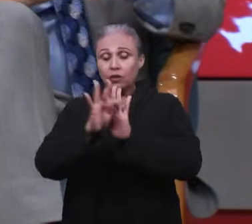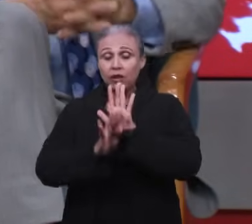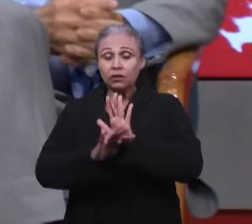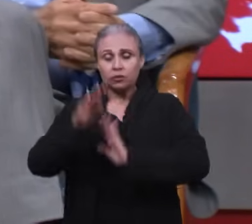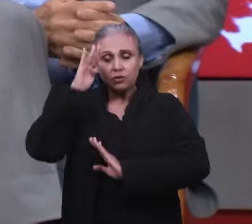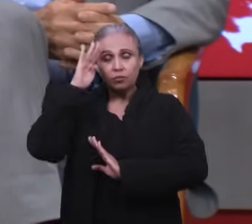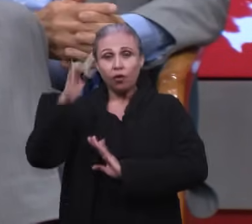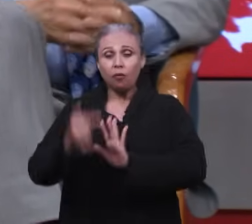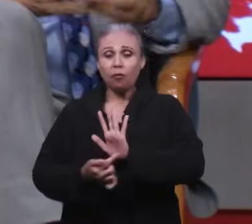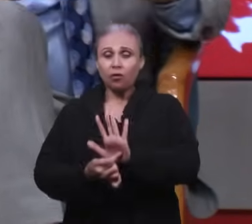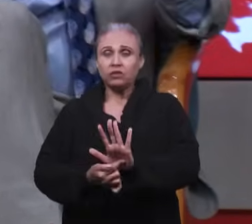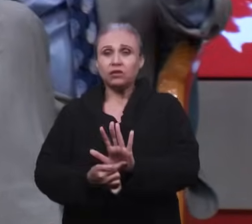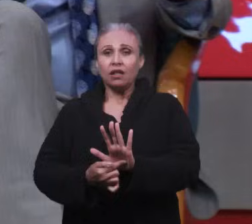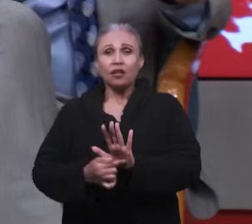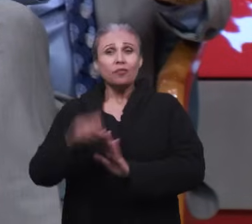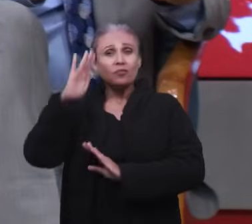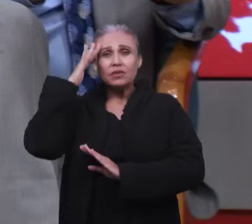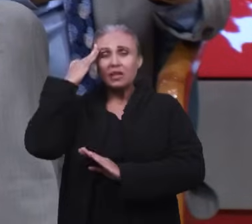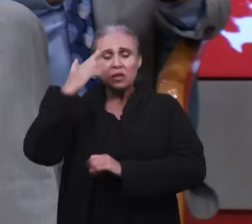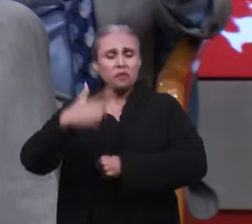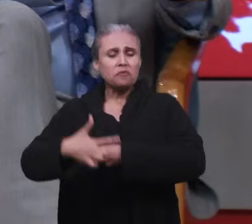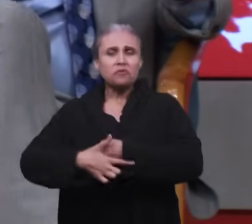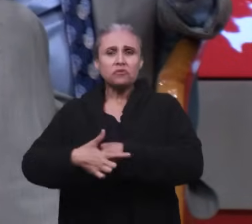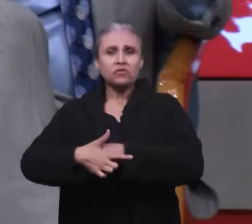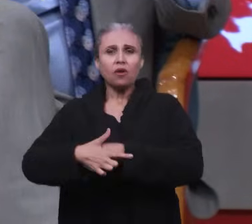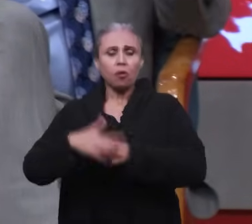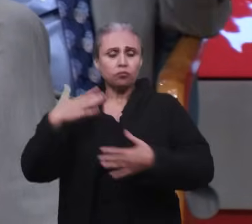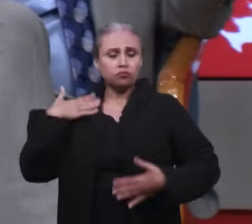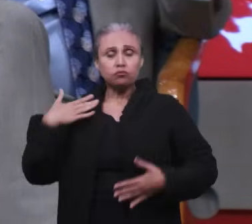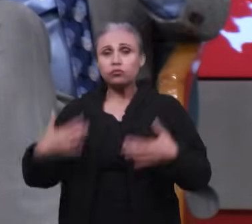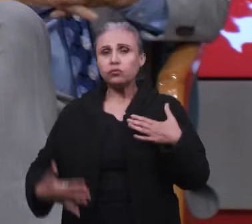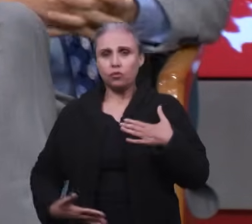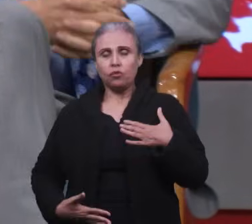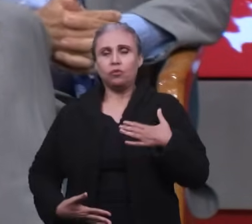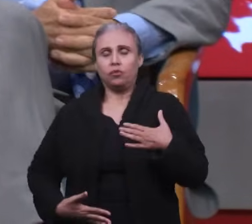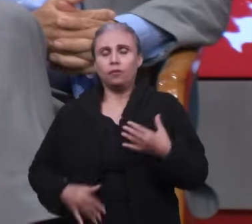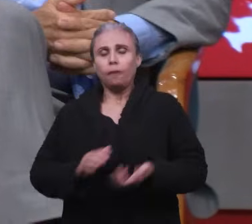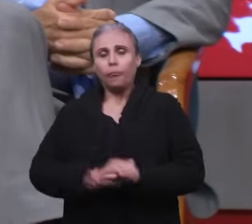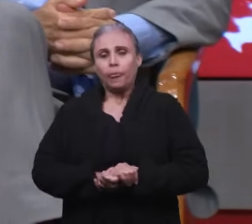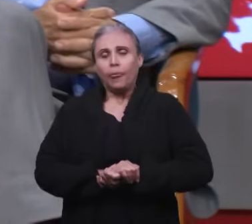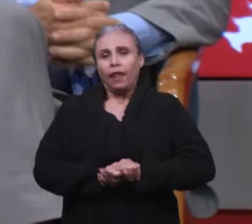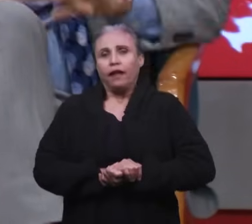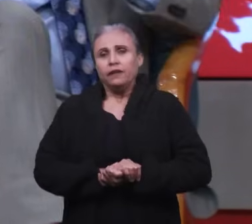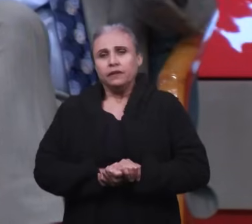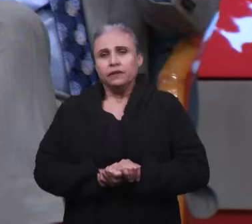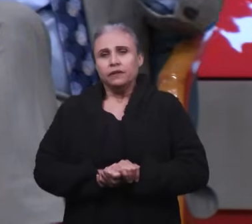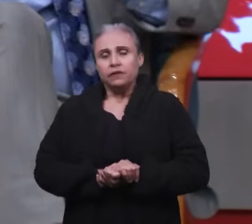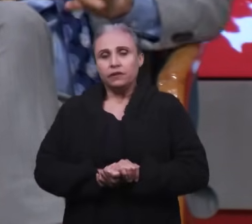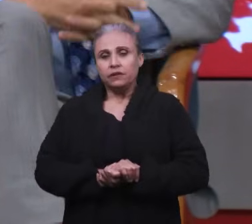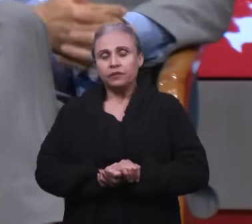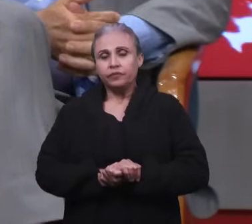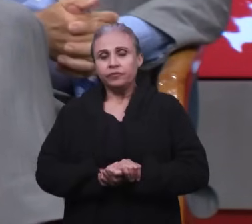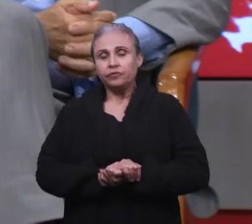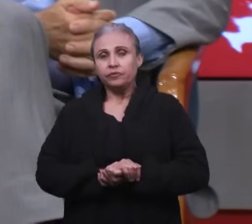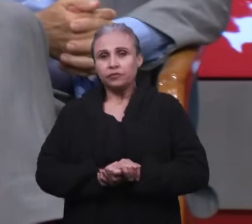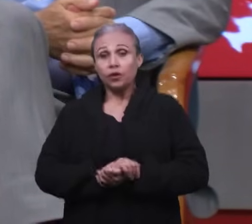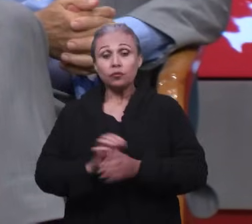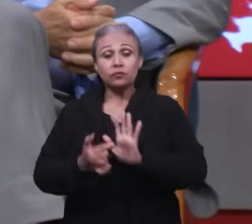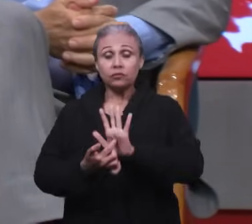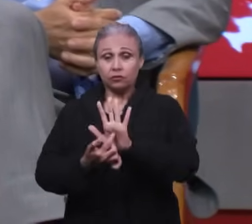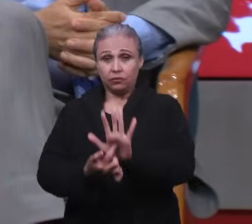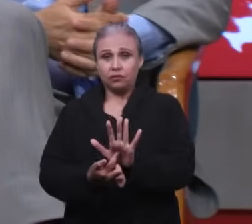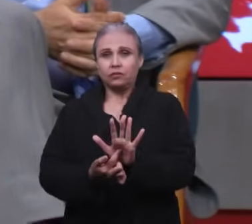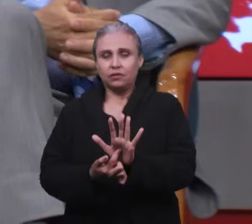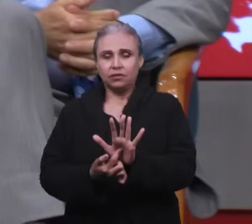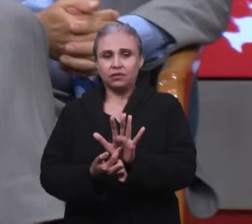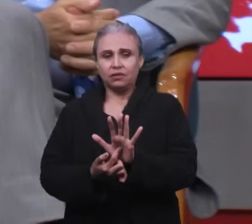corpo, ou não compreender a função do corpo. Seria mais ou menos isso. Vamos trazer isso